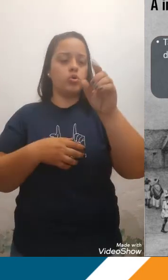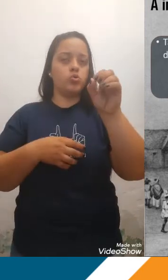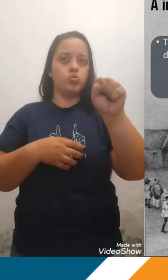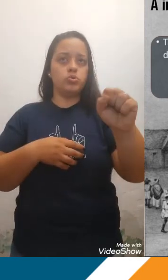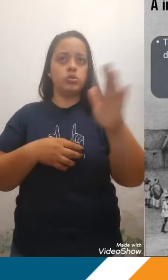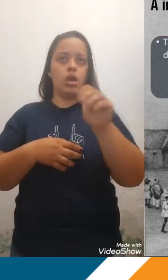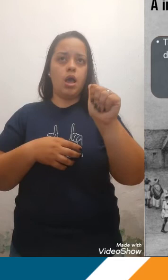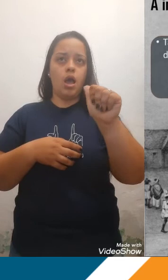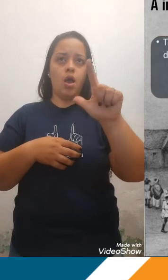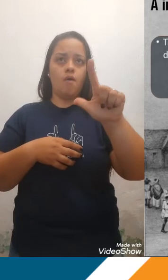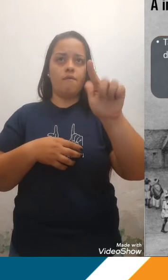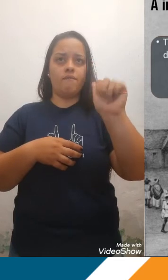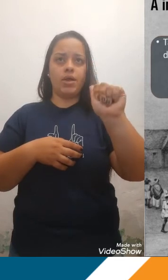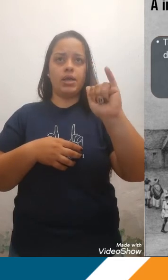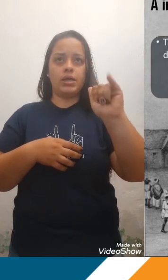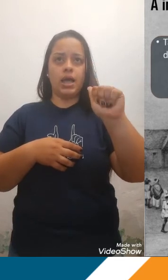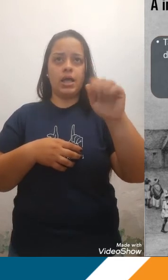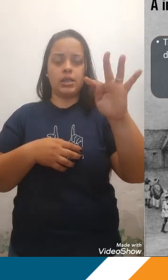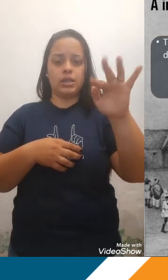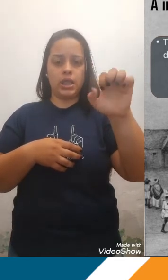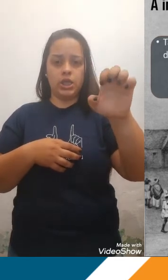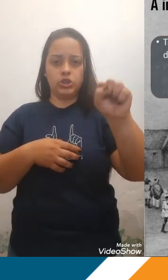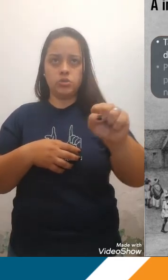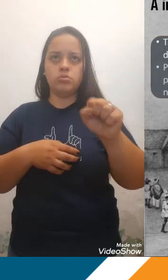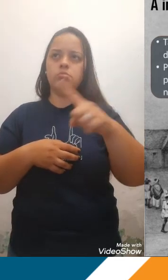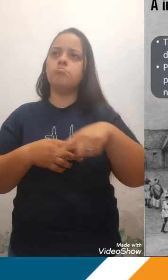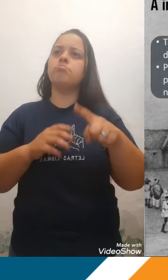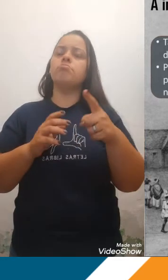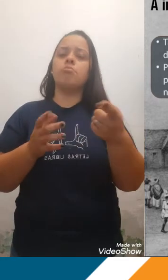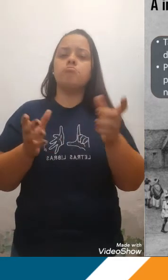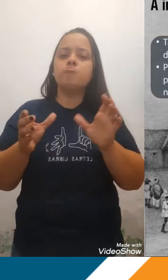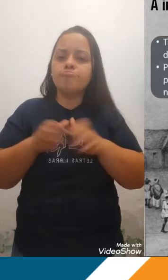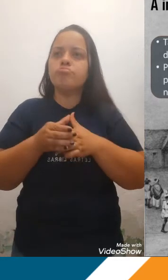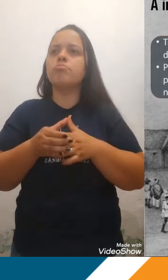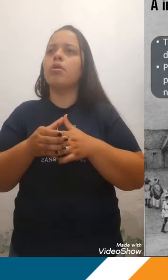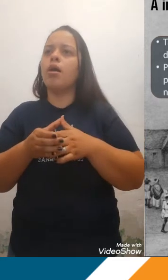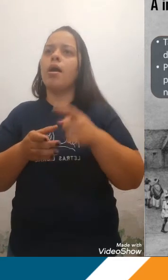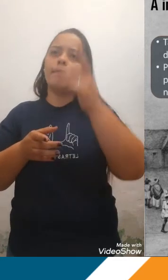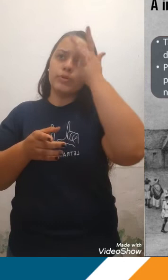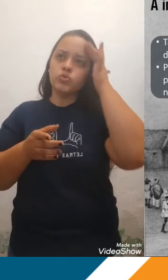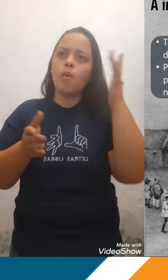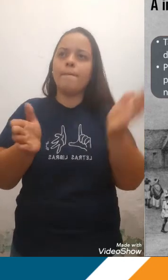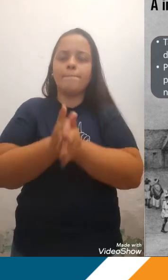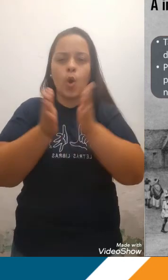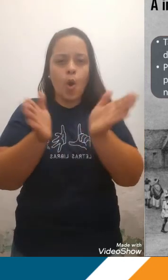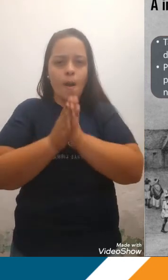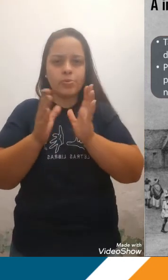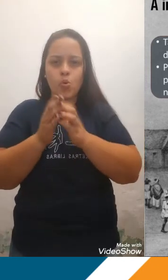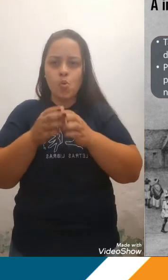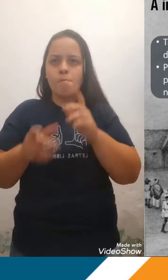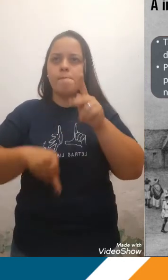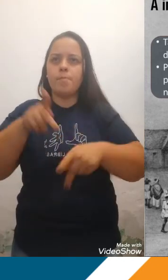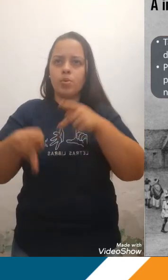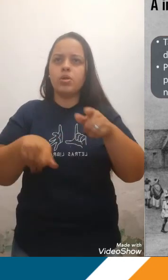movimento de caráter distinto na América Portuguesa. Participaram deste movimento camadas pobres da população de